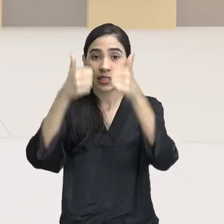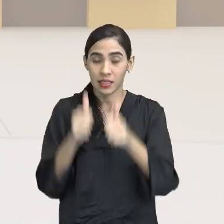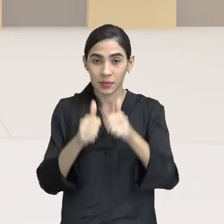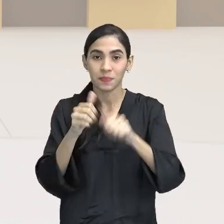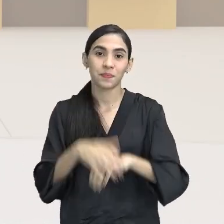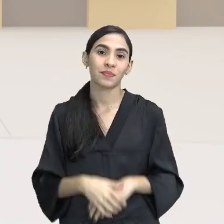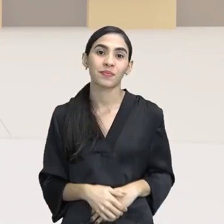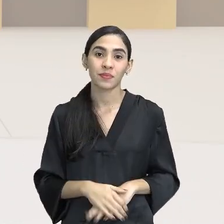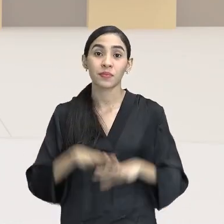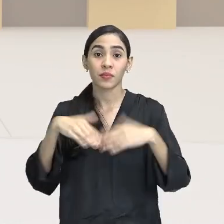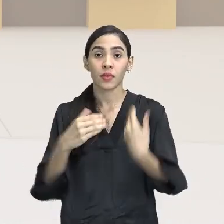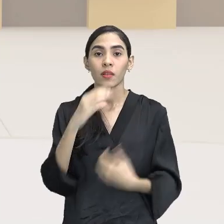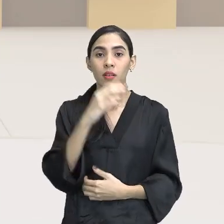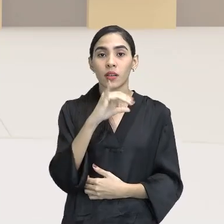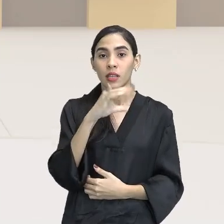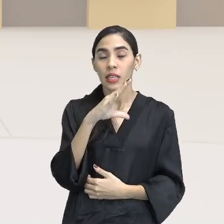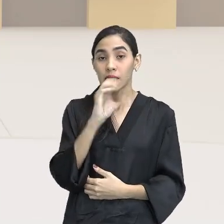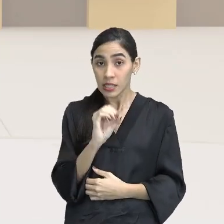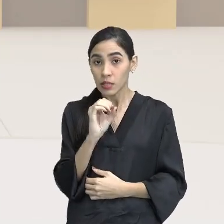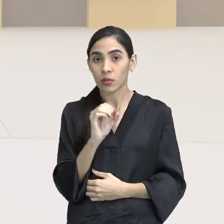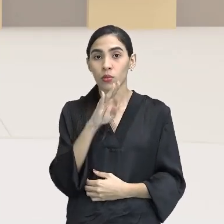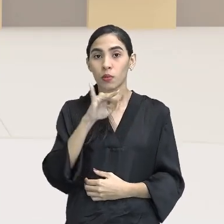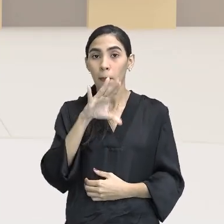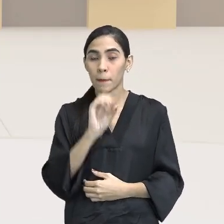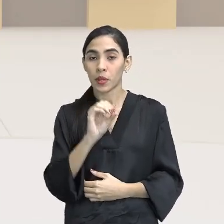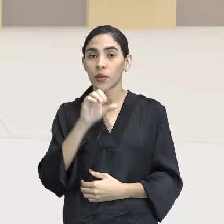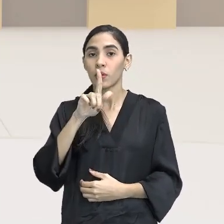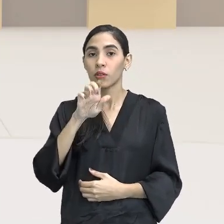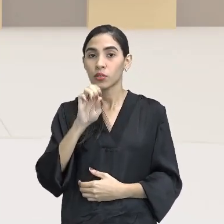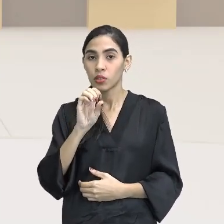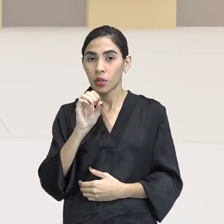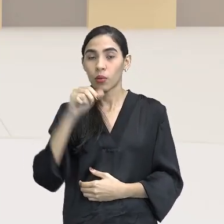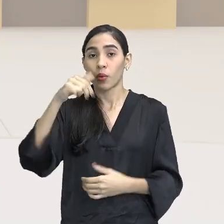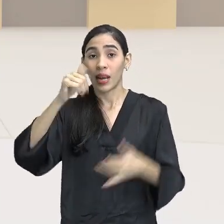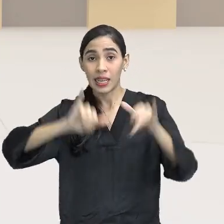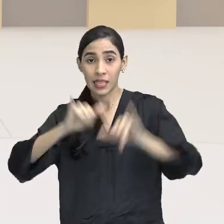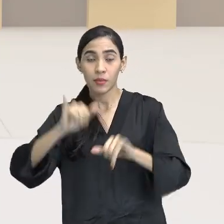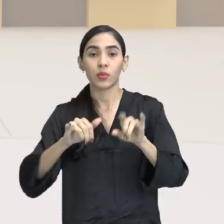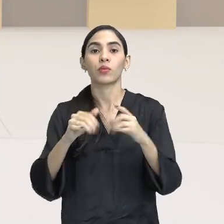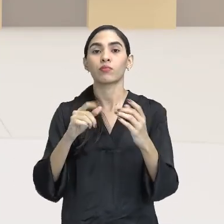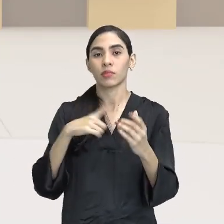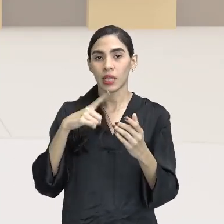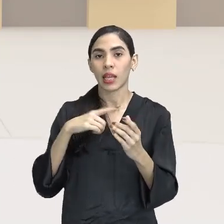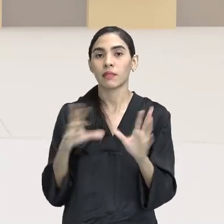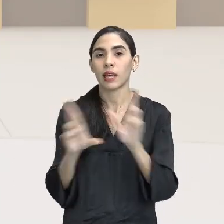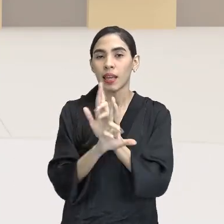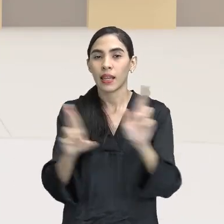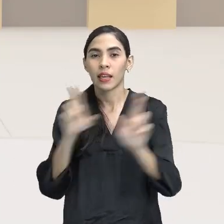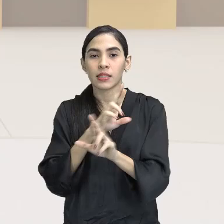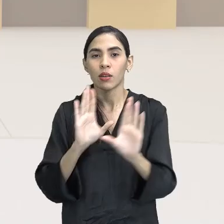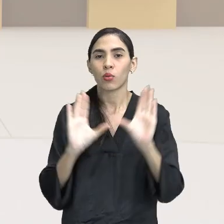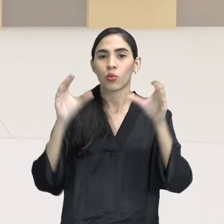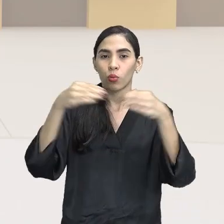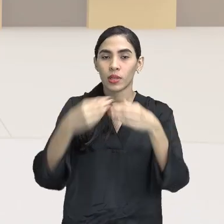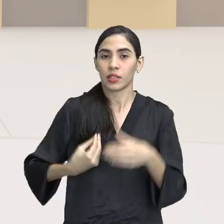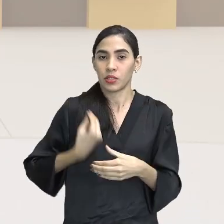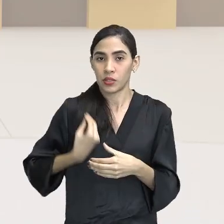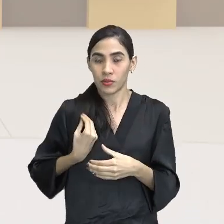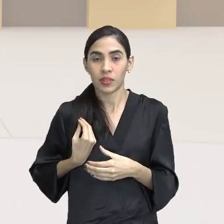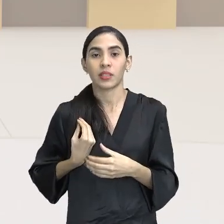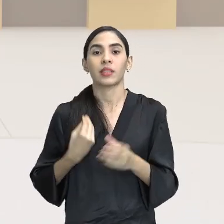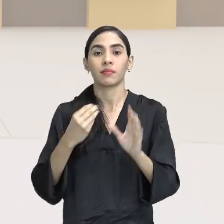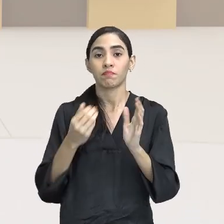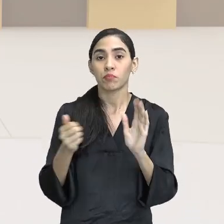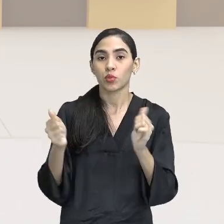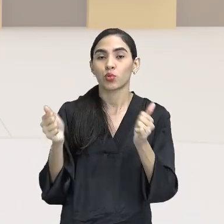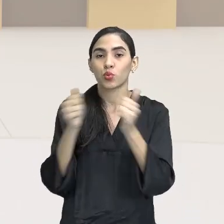ciclo. Então, os ciclos biogeoquímicos eles estão relacionados também com os seres vivos, como nós vimos, um conjunto ali de reações que vai fazer